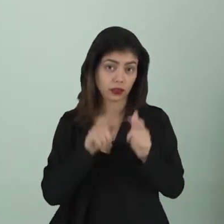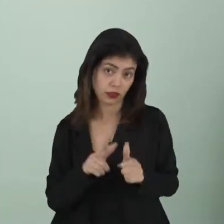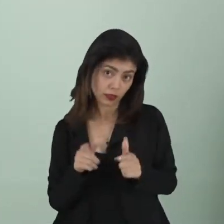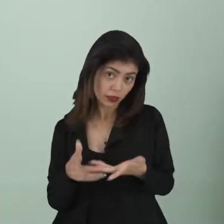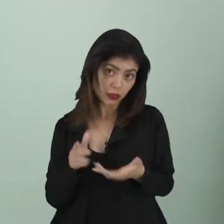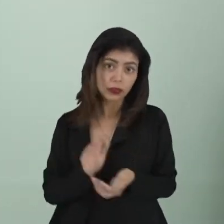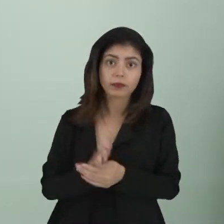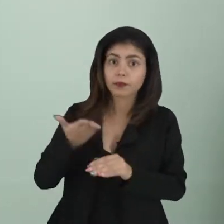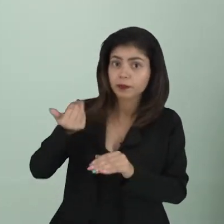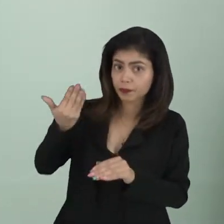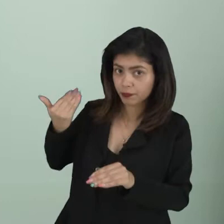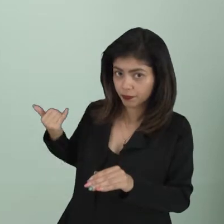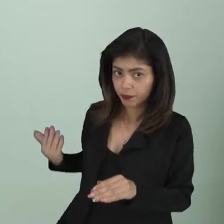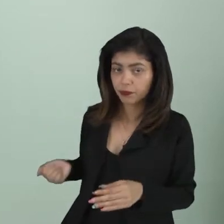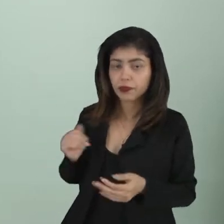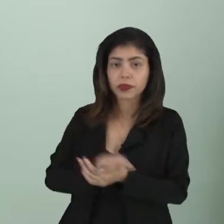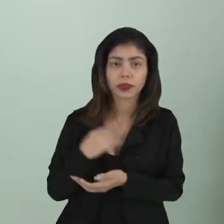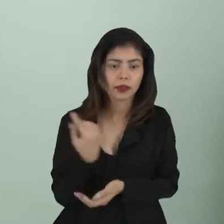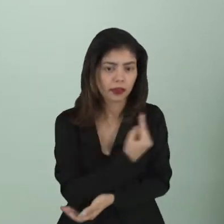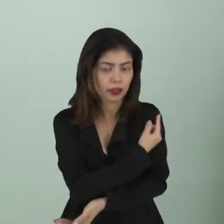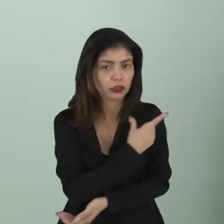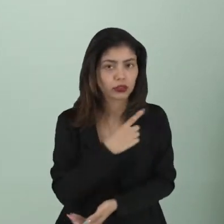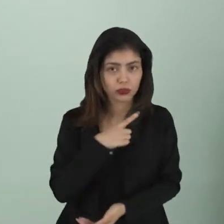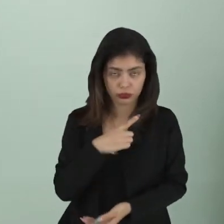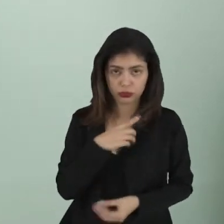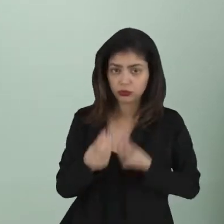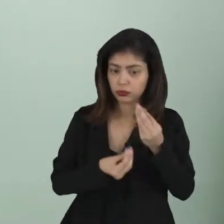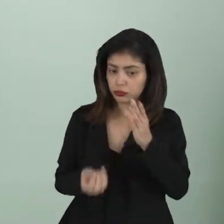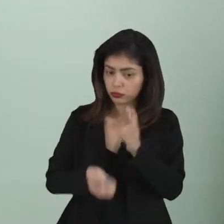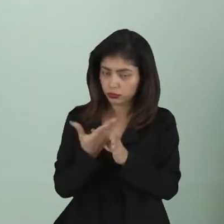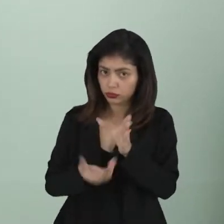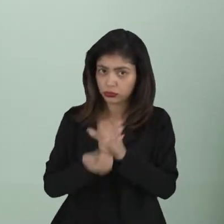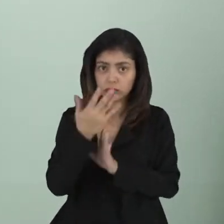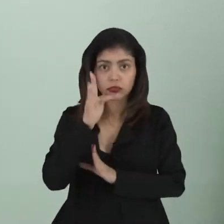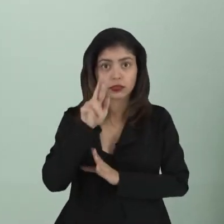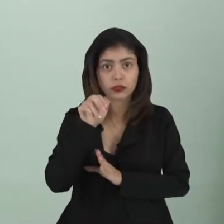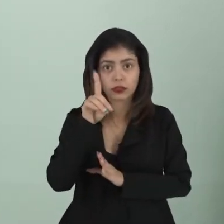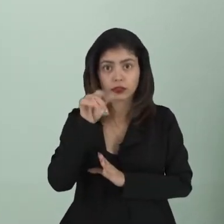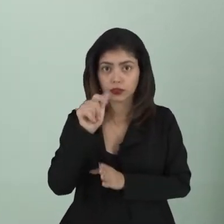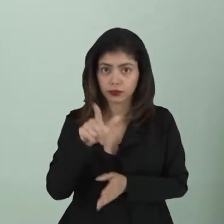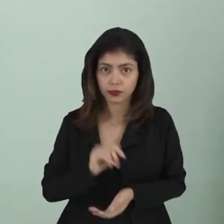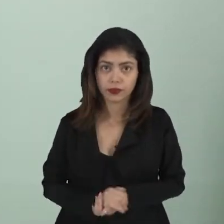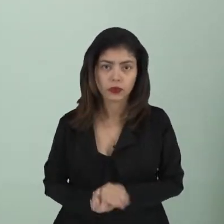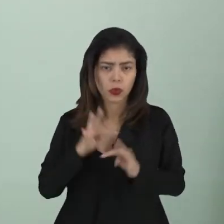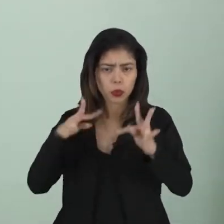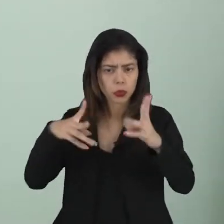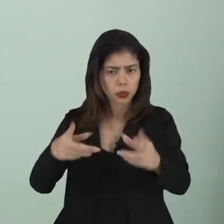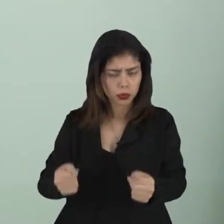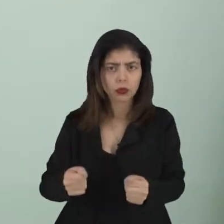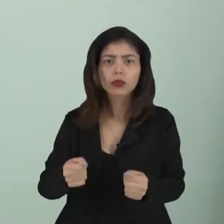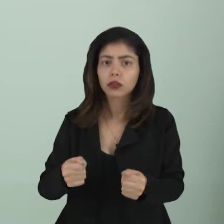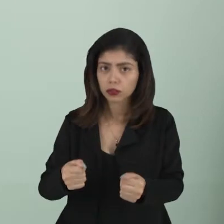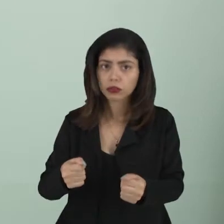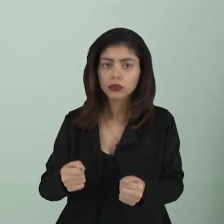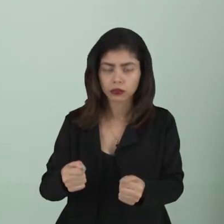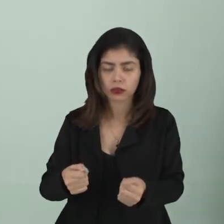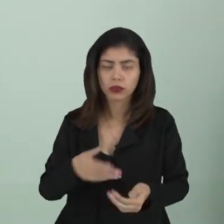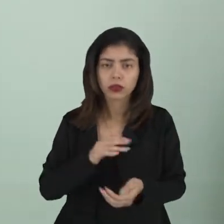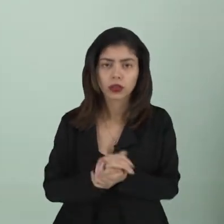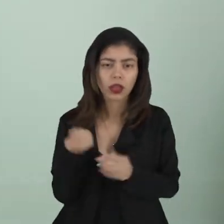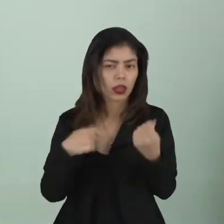onde anteriormente nós tínhamos o modo de produção feudal com todas as suas